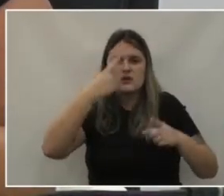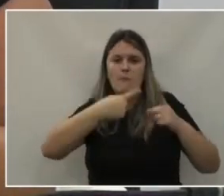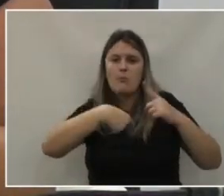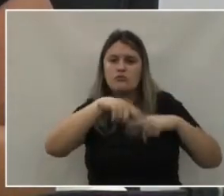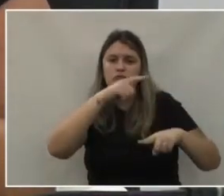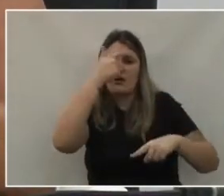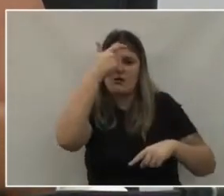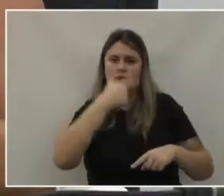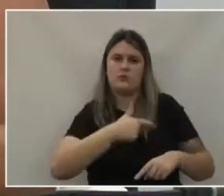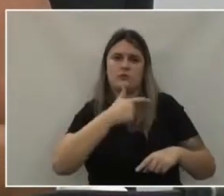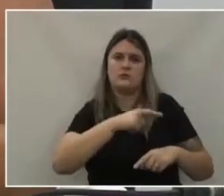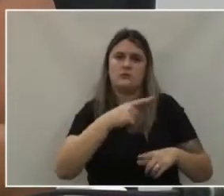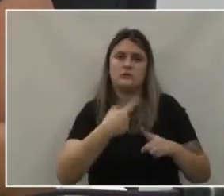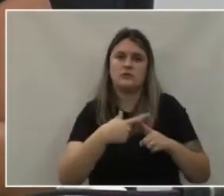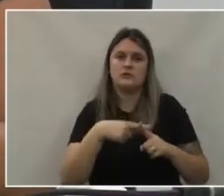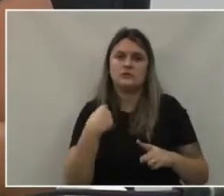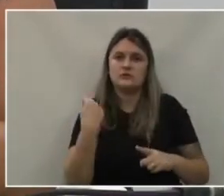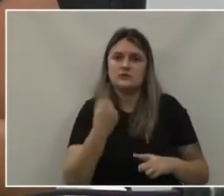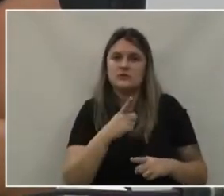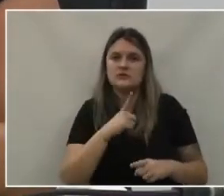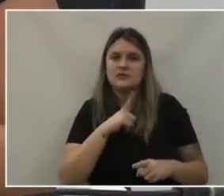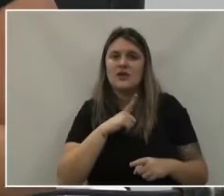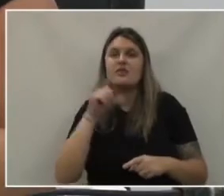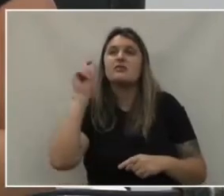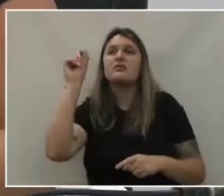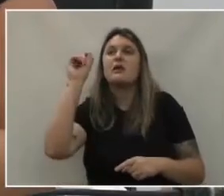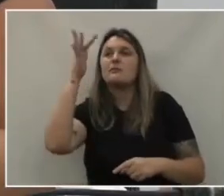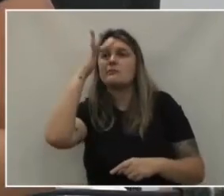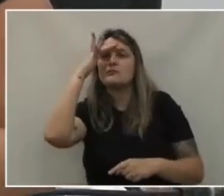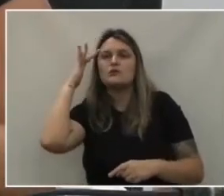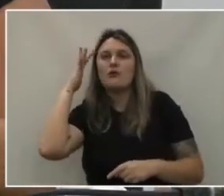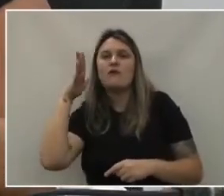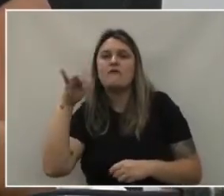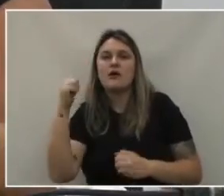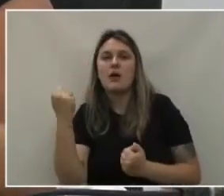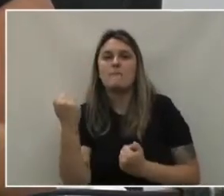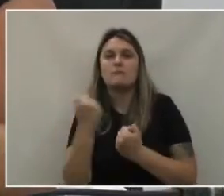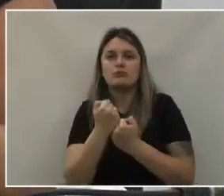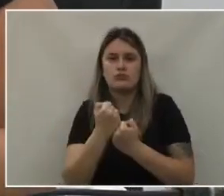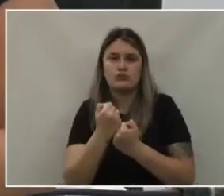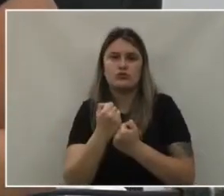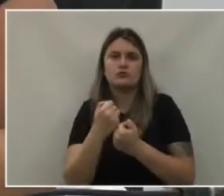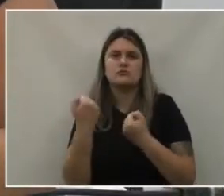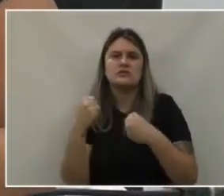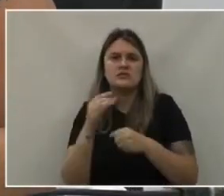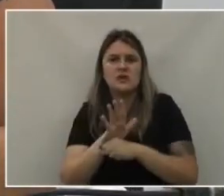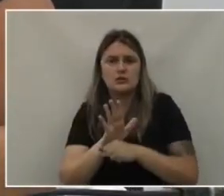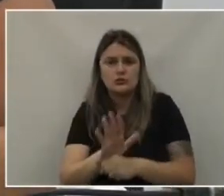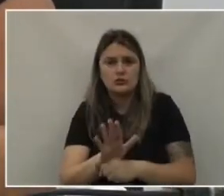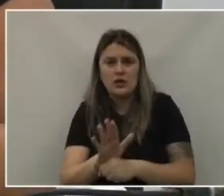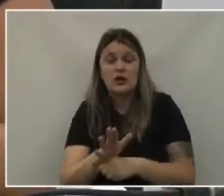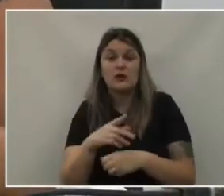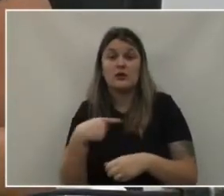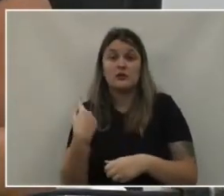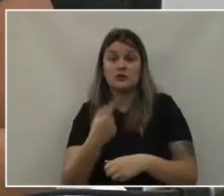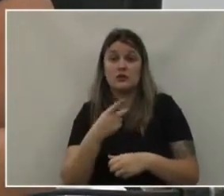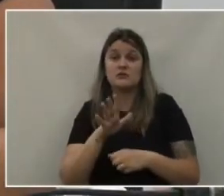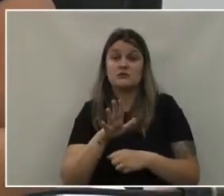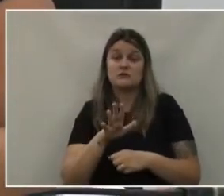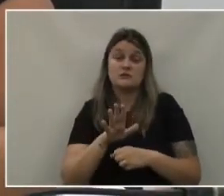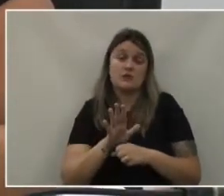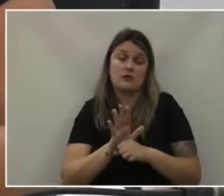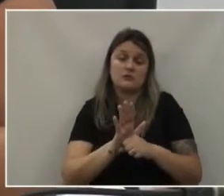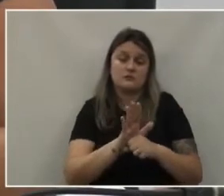que a gente tem em quem buscar uma ajuda e que nós estamos aqui para